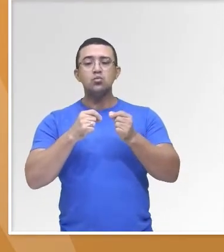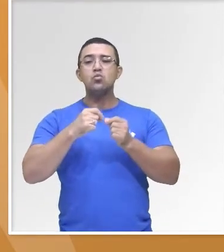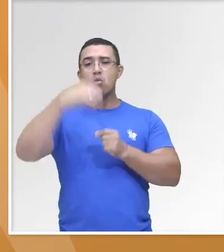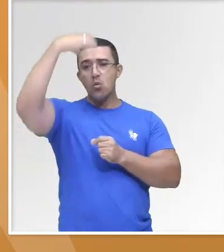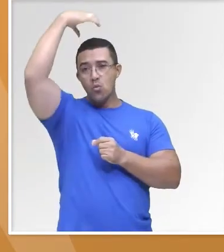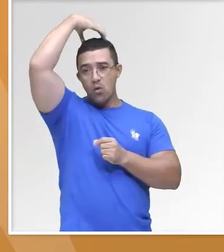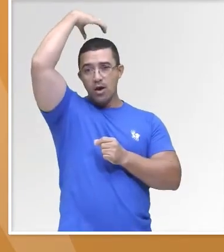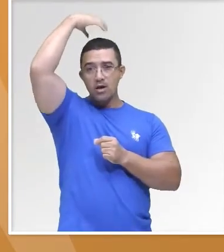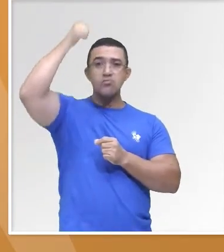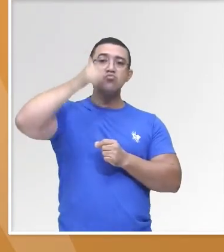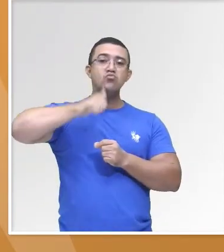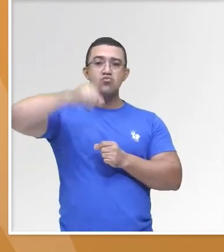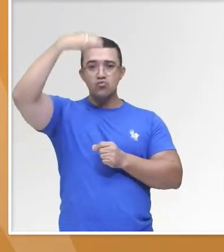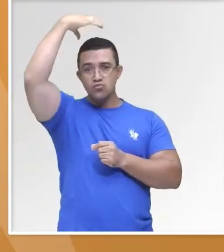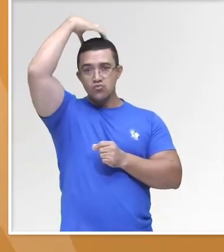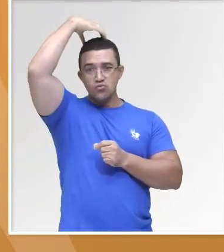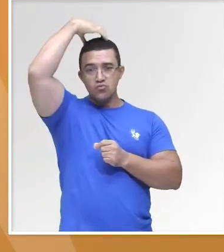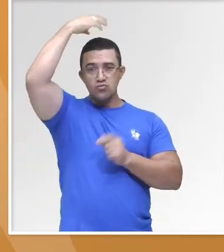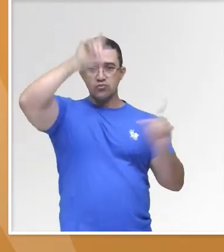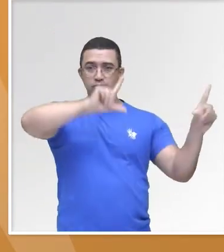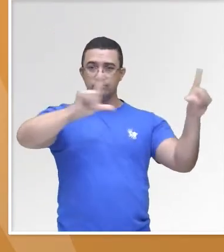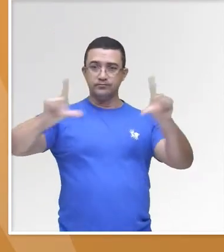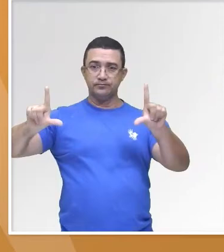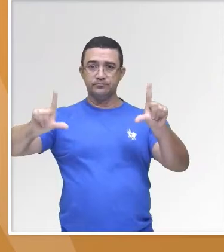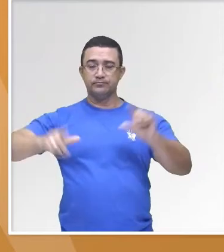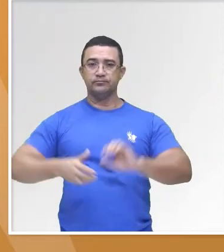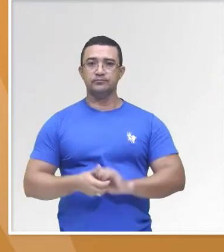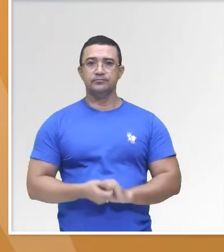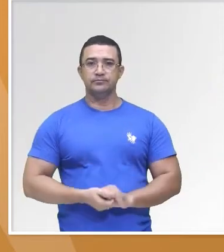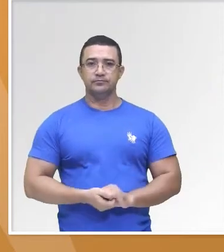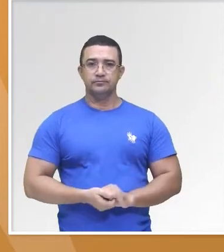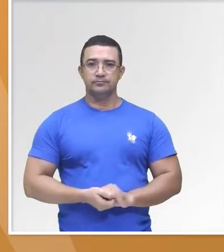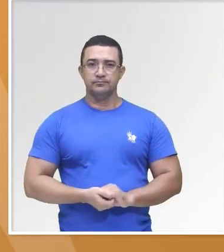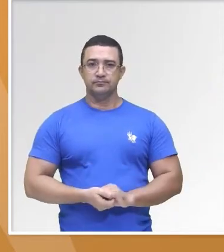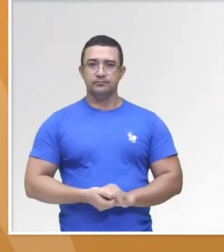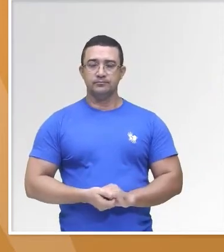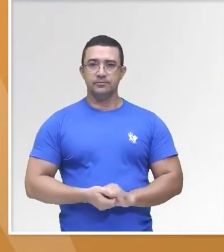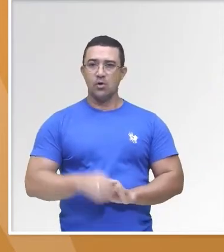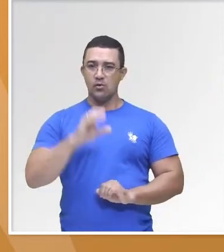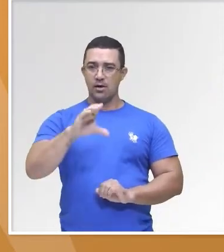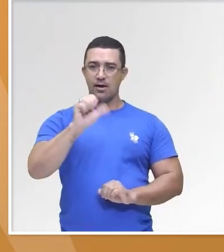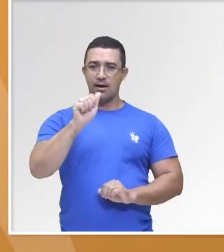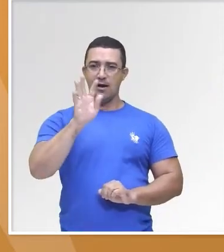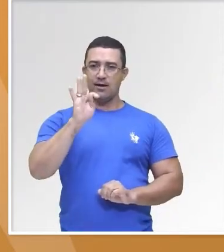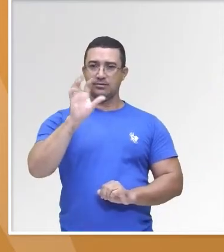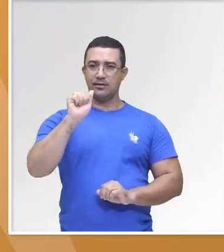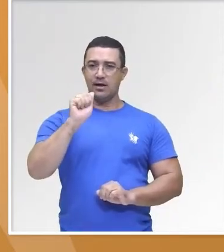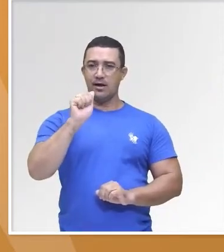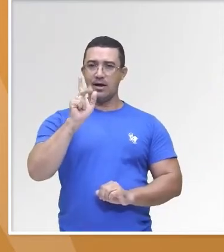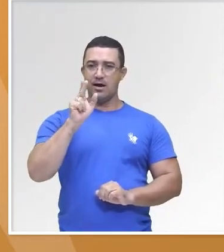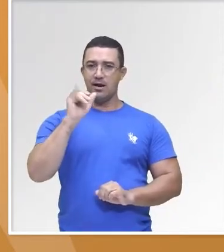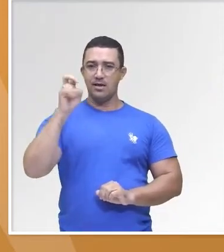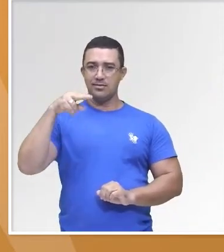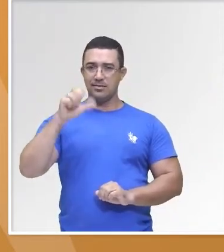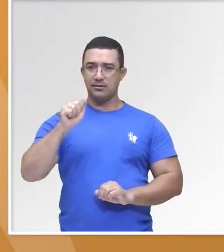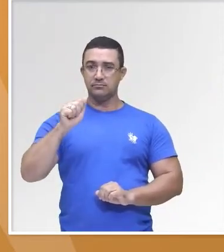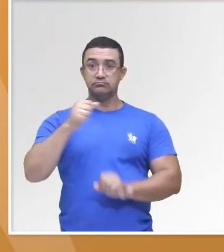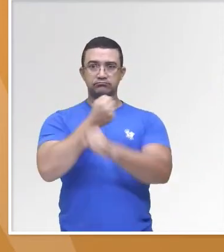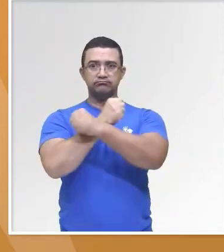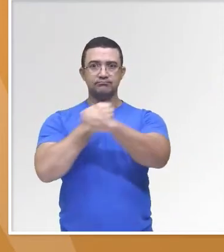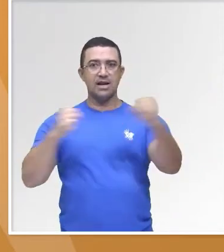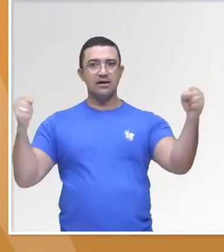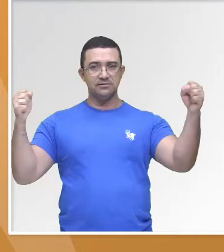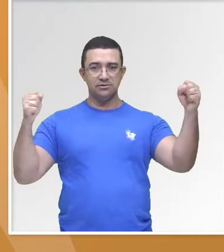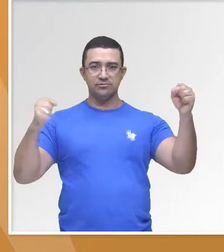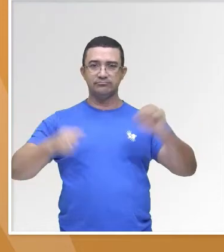uma rainha. Vamos lá? Quem temos aí? Catarina a Grande. Ela foi uma